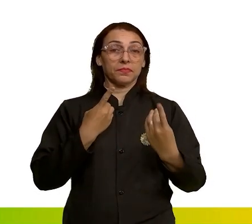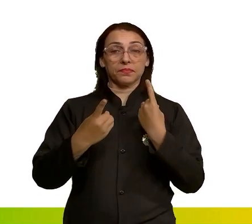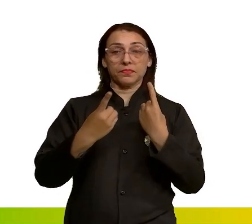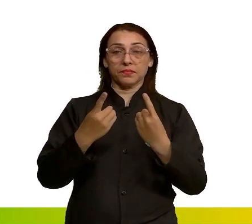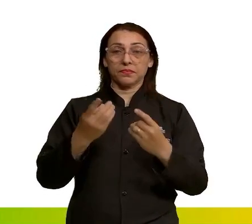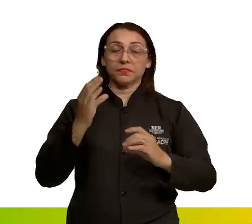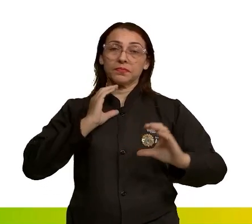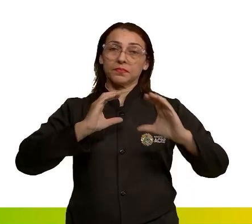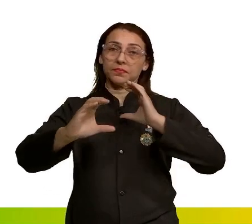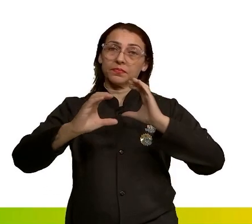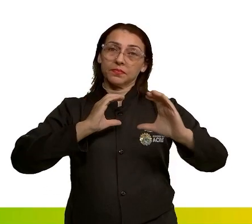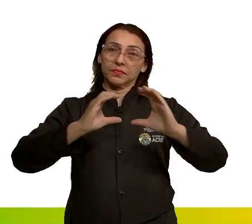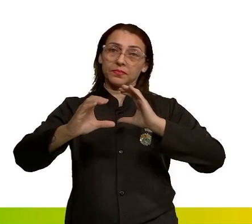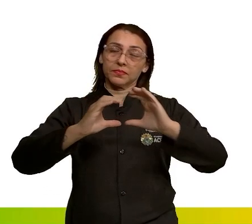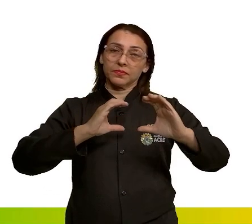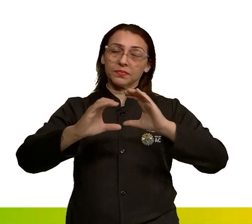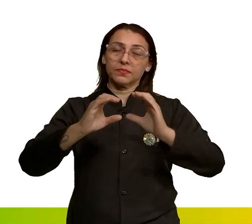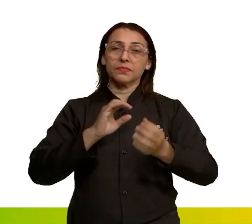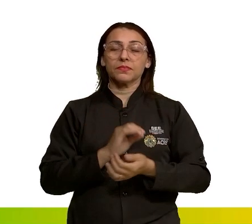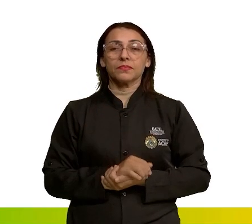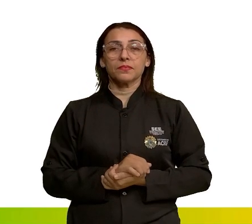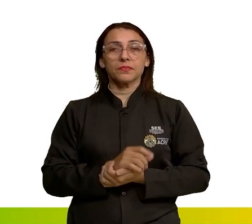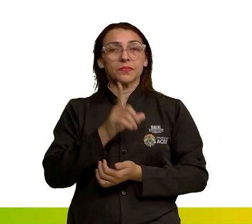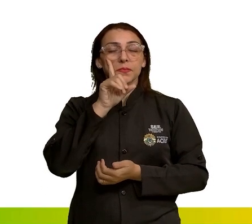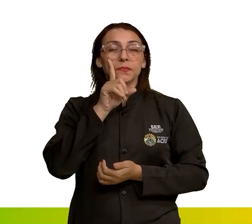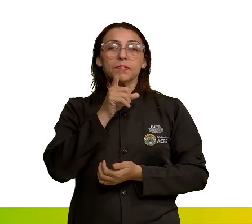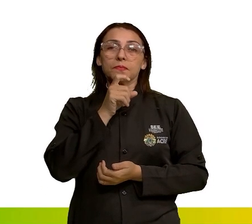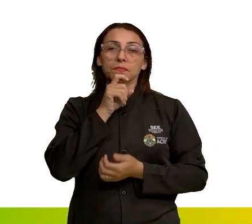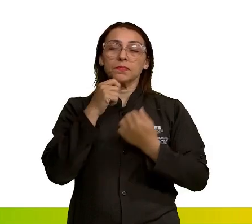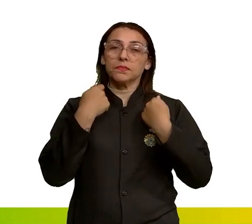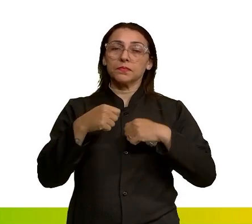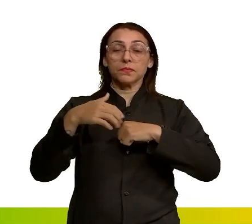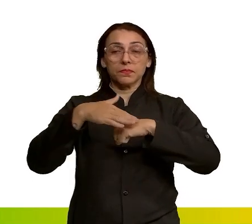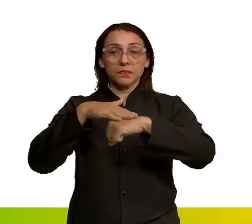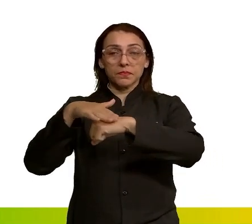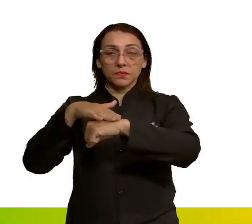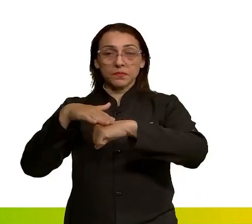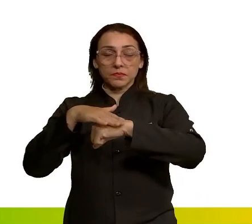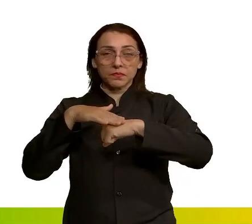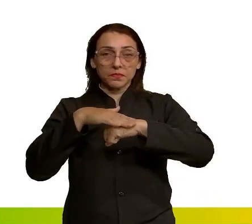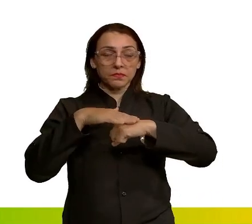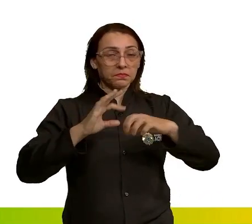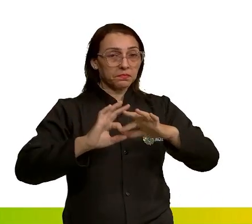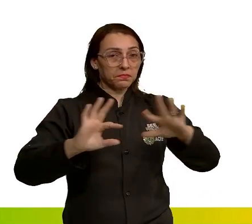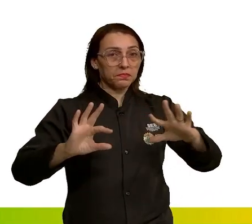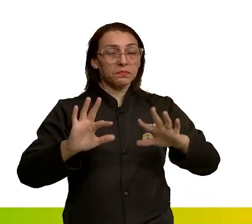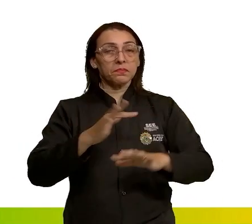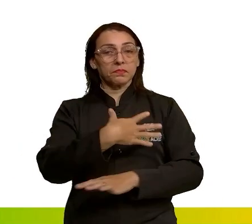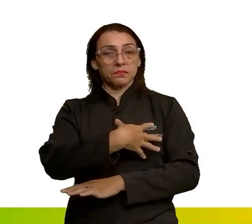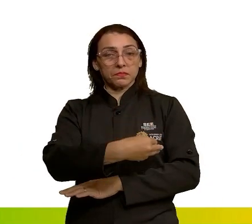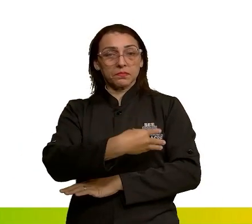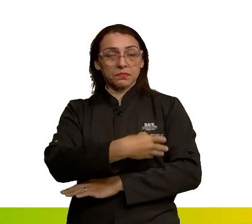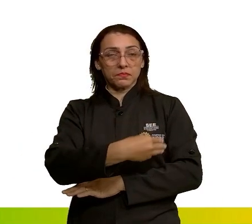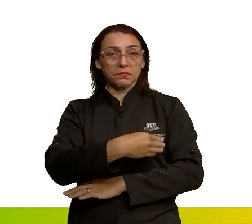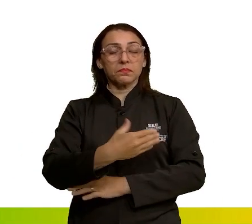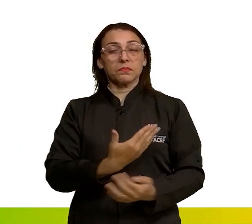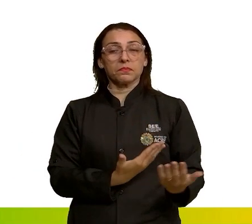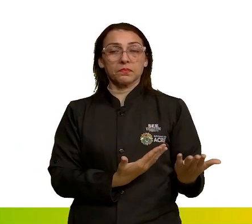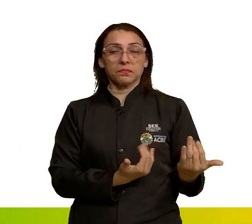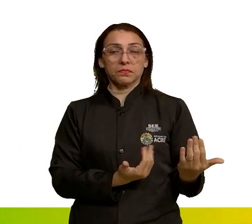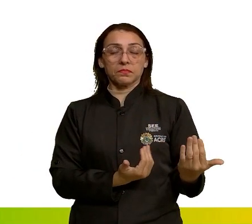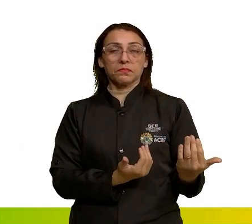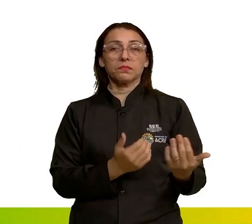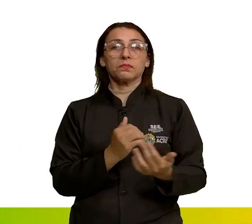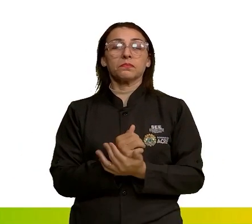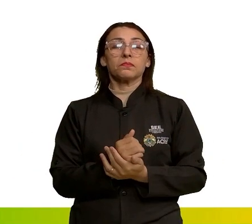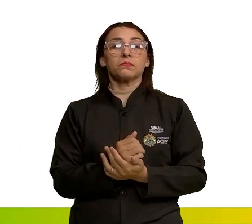diálogo e comunicação. Os pais devem conversar abertamente com os filhos, com os jovens,